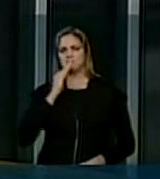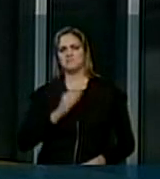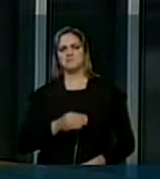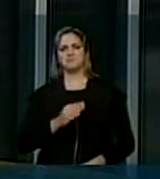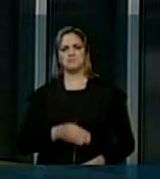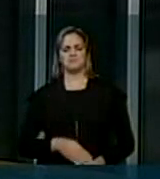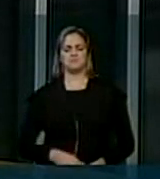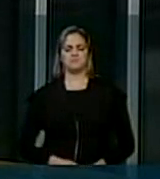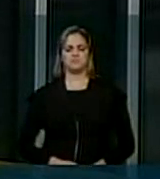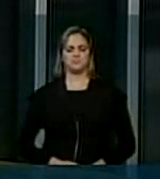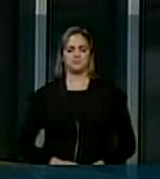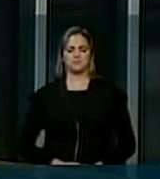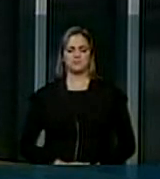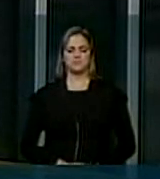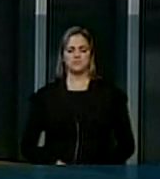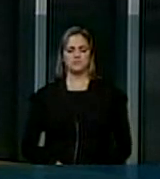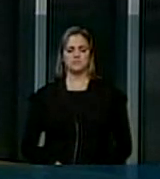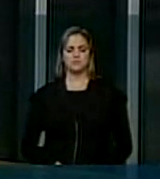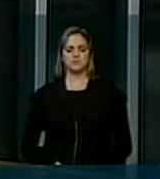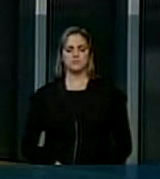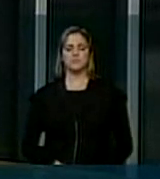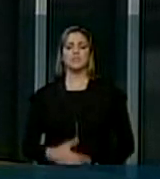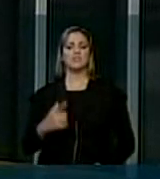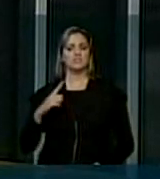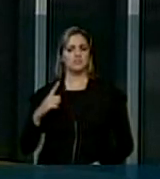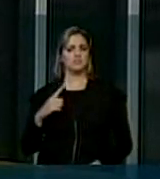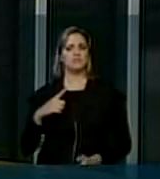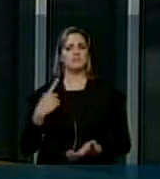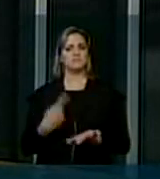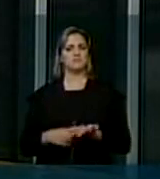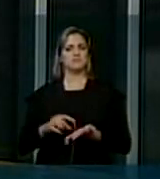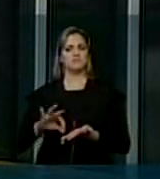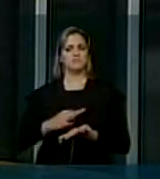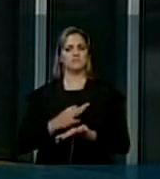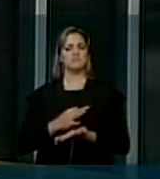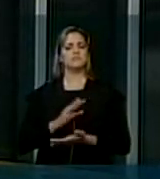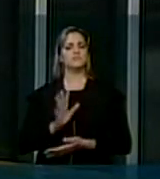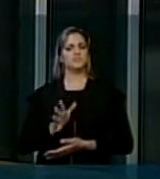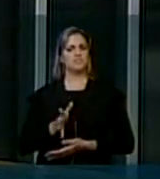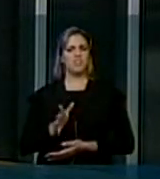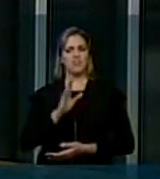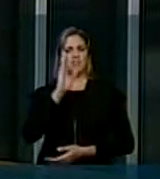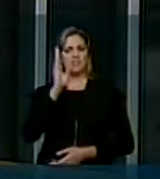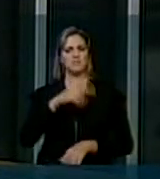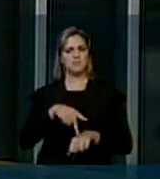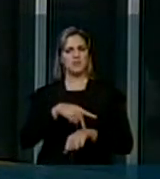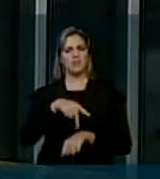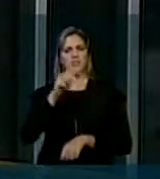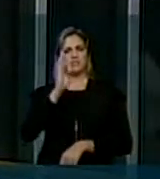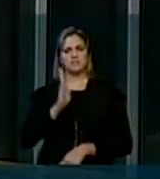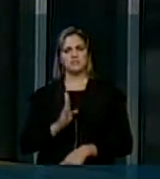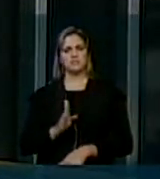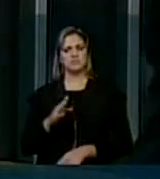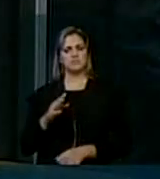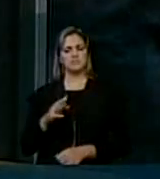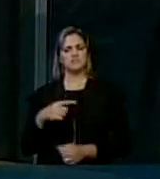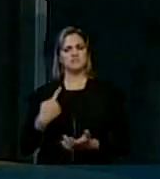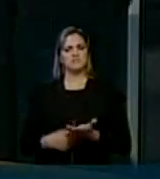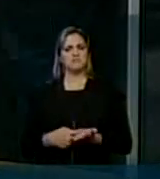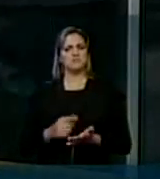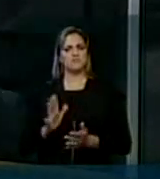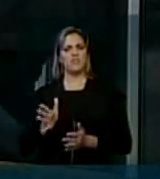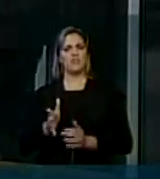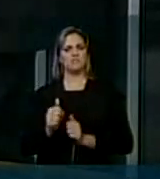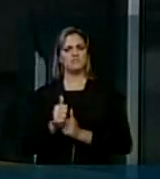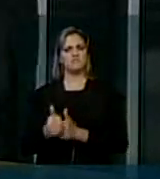deputado Amaury Teixeira, o Tratado de São José da Costa Rica, da qual o Brasil é